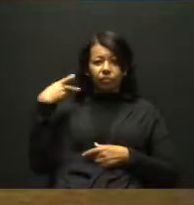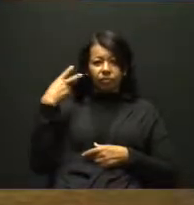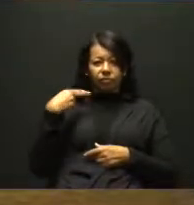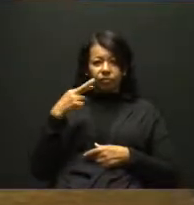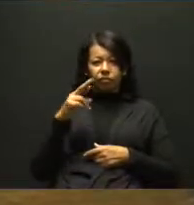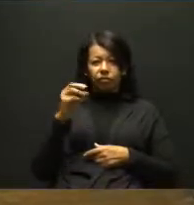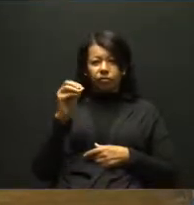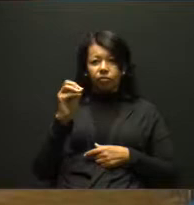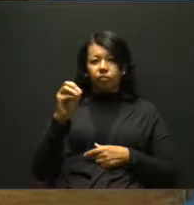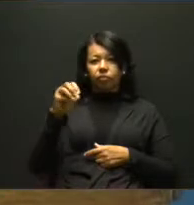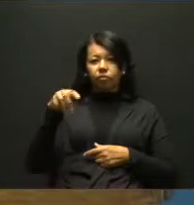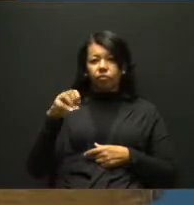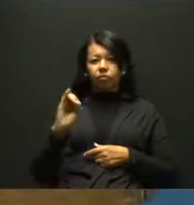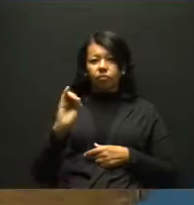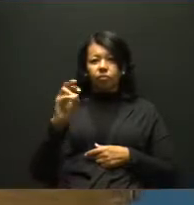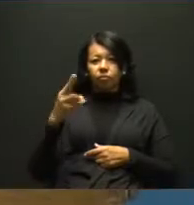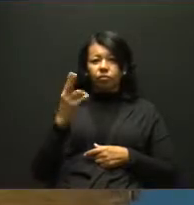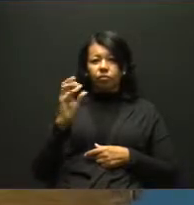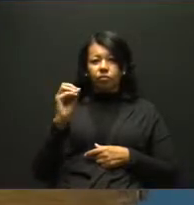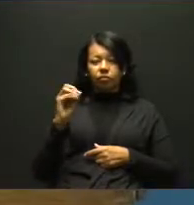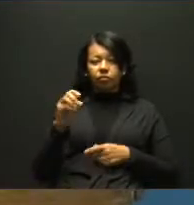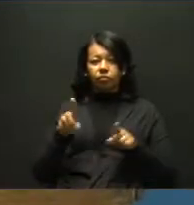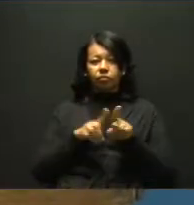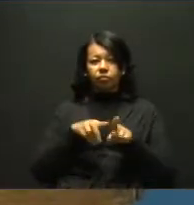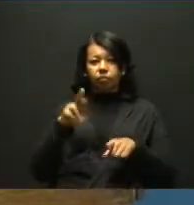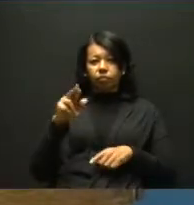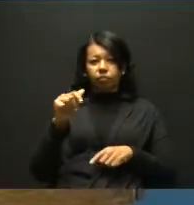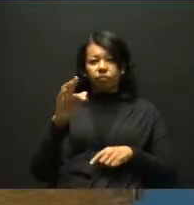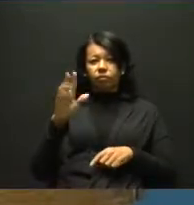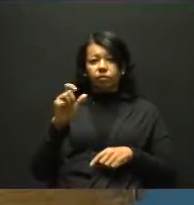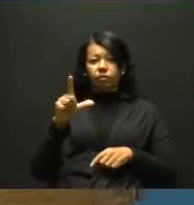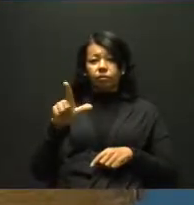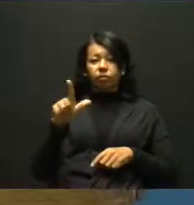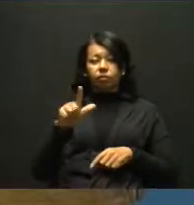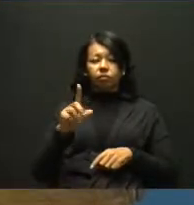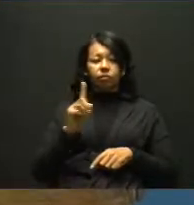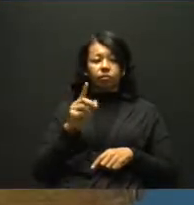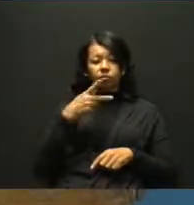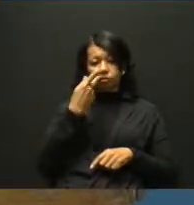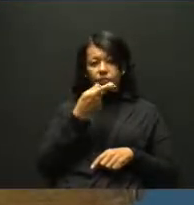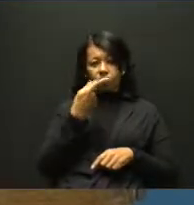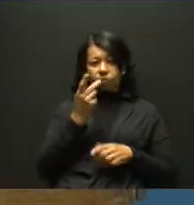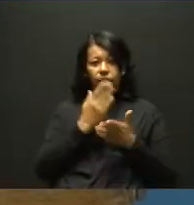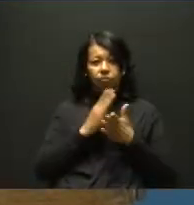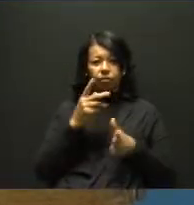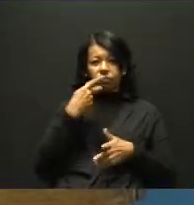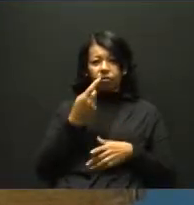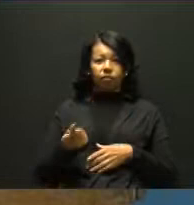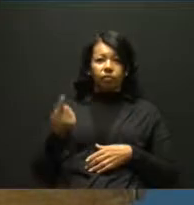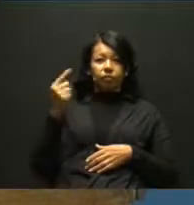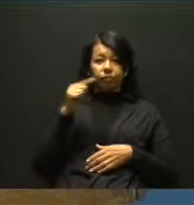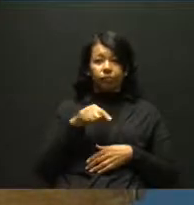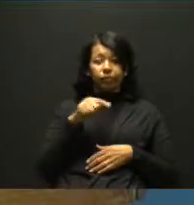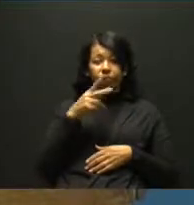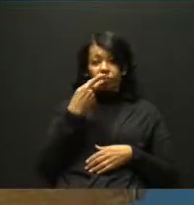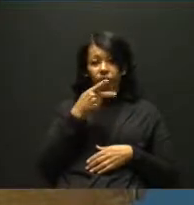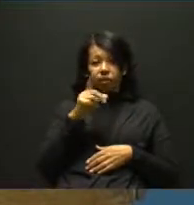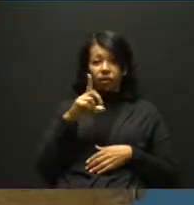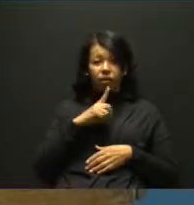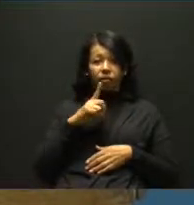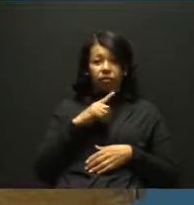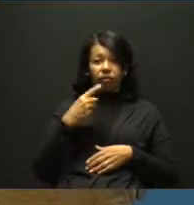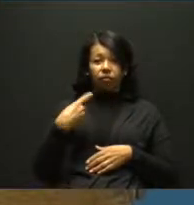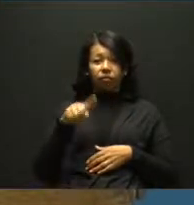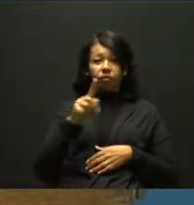o vereador rafael e não foi à minha sala eu acabei de falar aqui eu falei que teria que